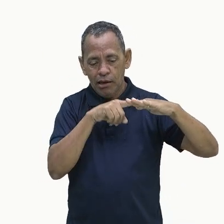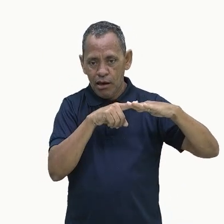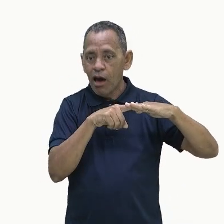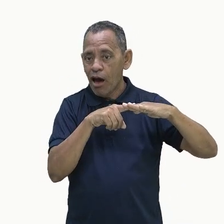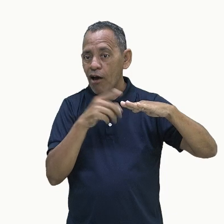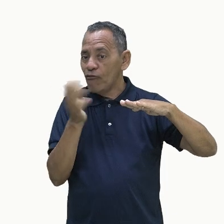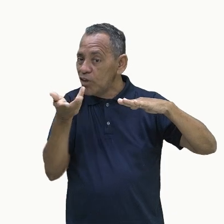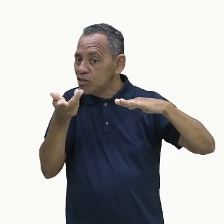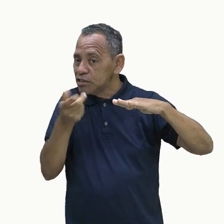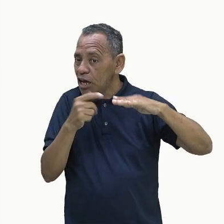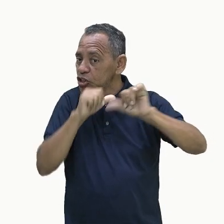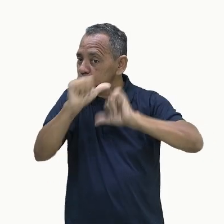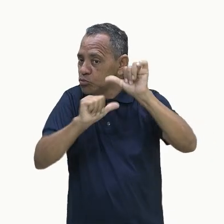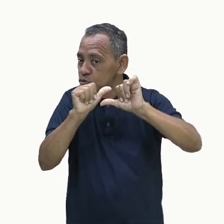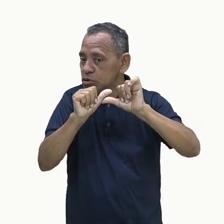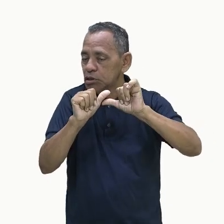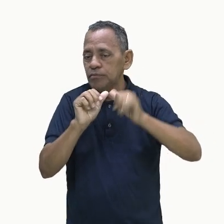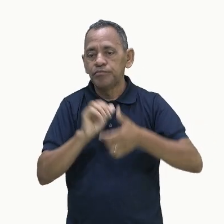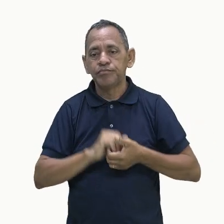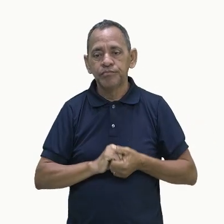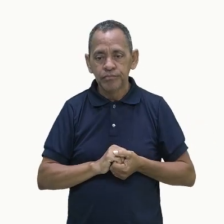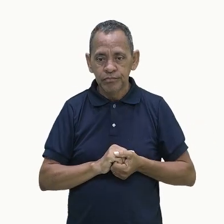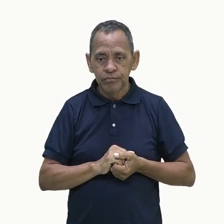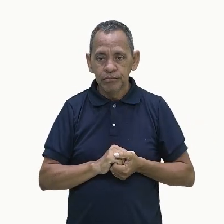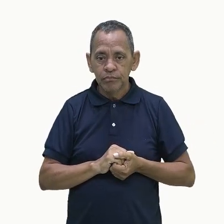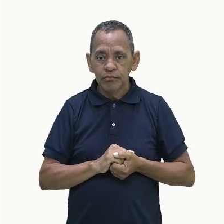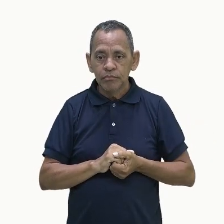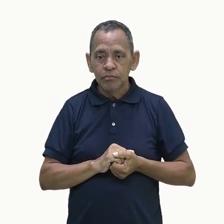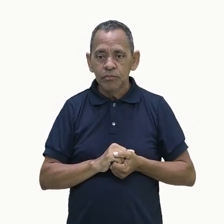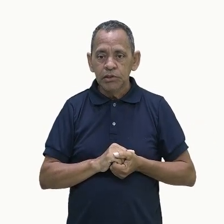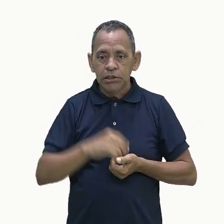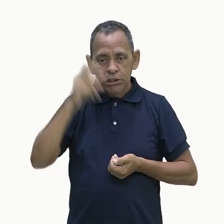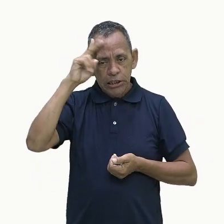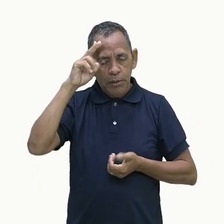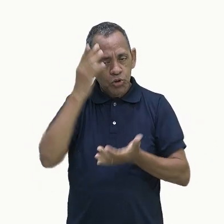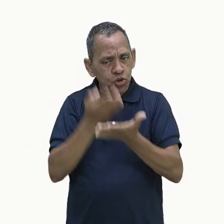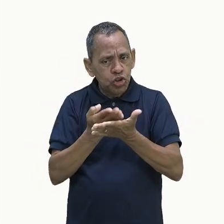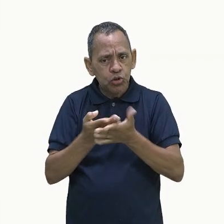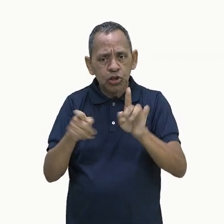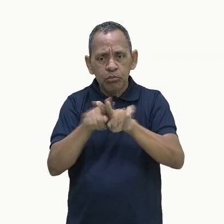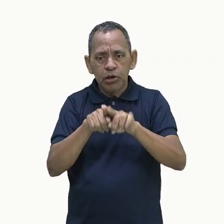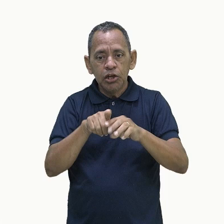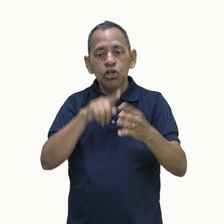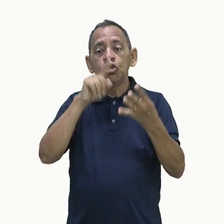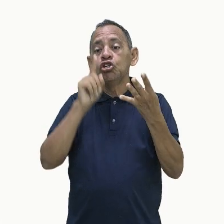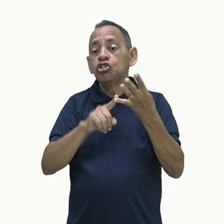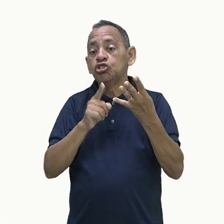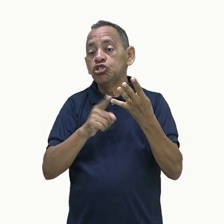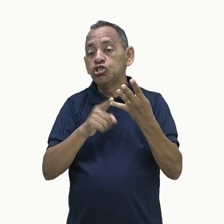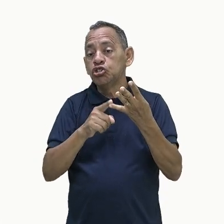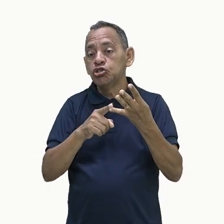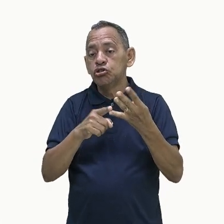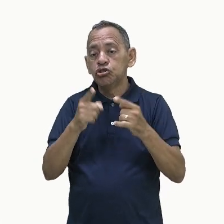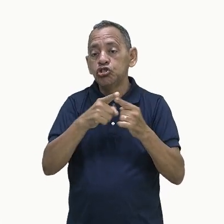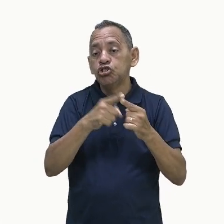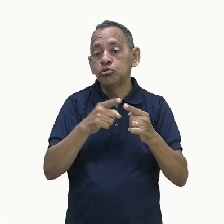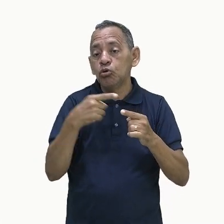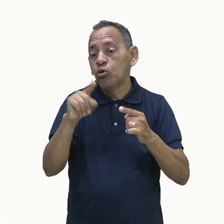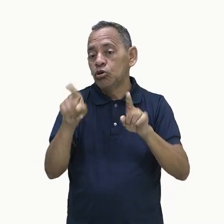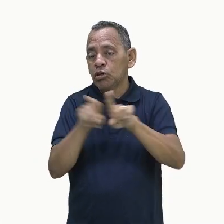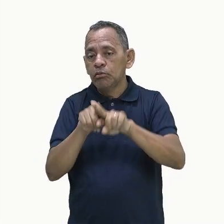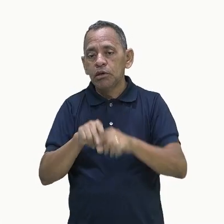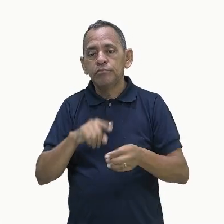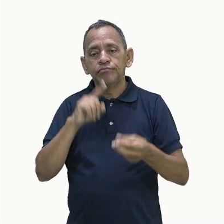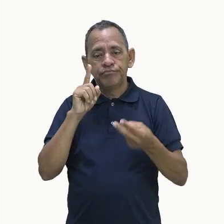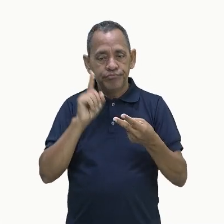no decorrer do tempo. Vejam que nós estudamos também outro tipo de movimento. Qual é? É o terceiro